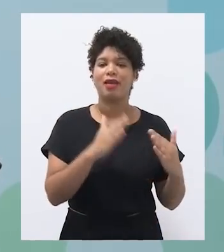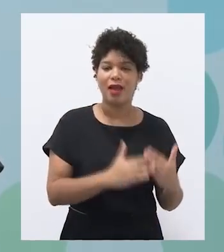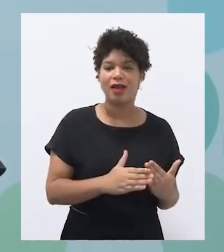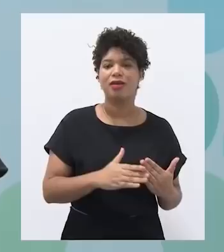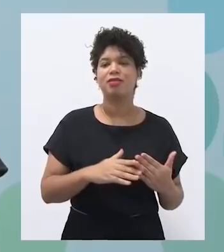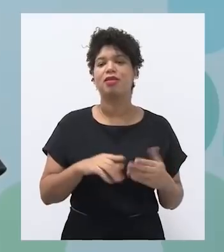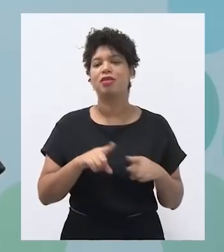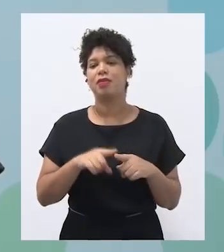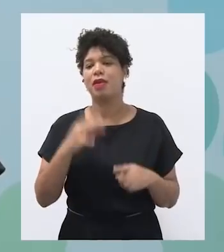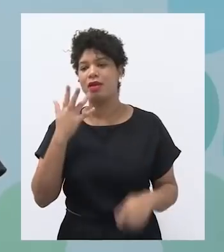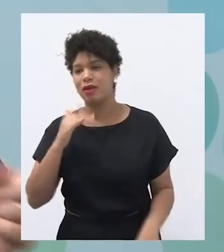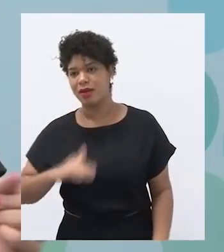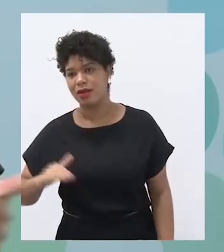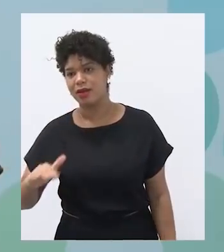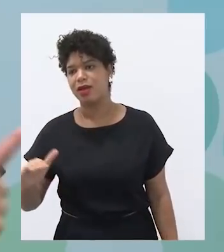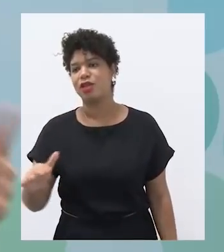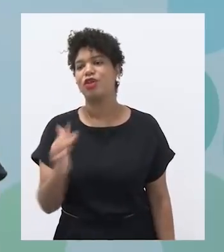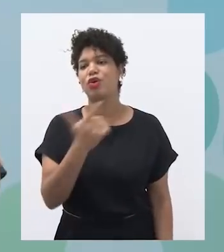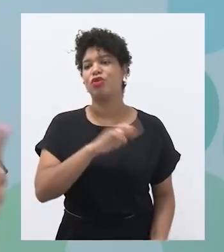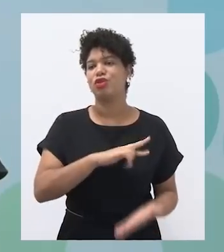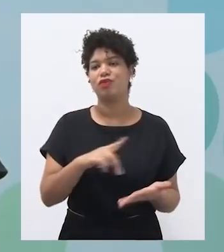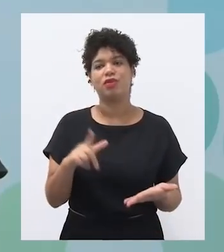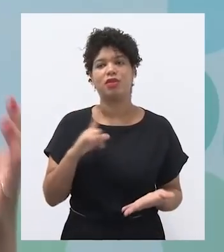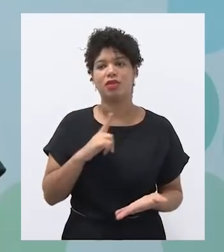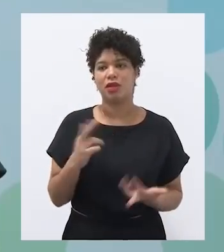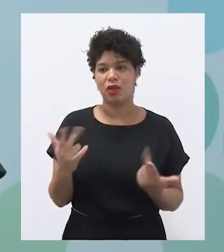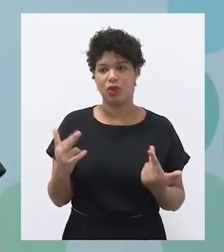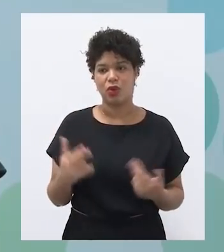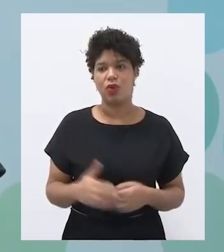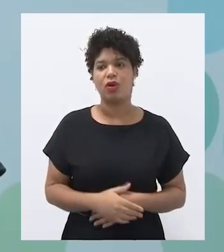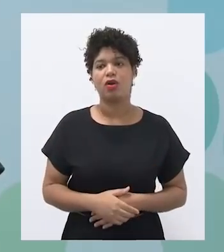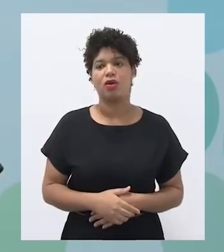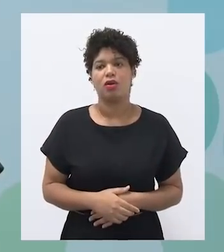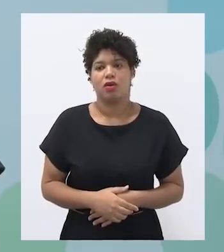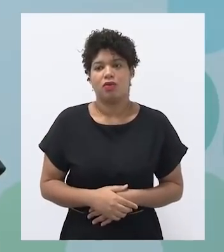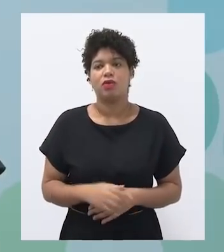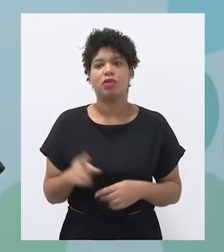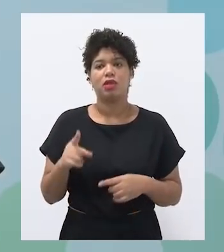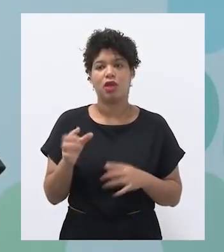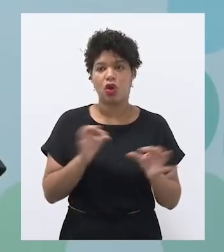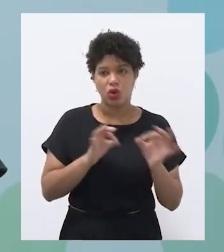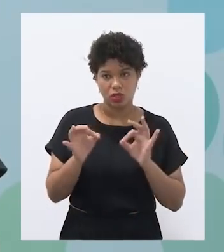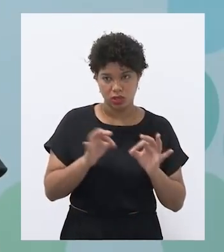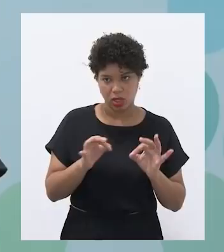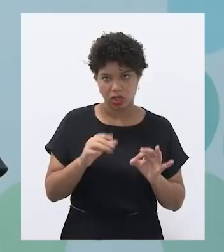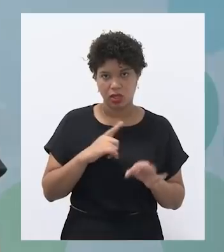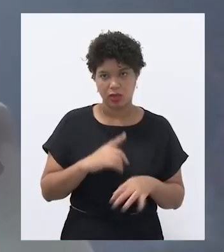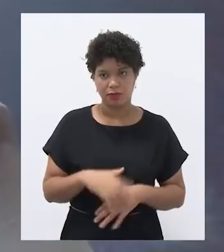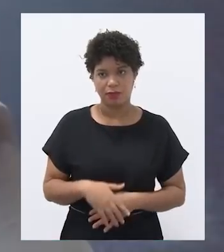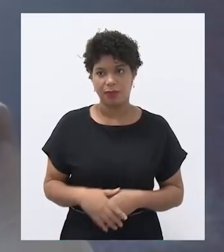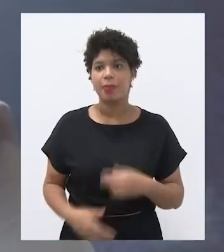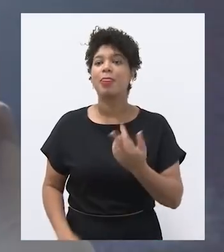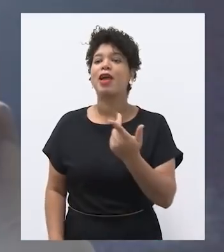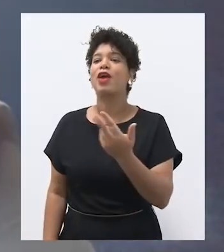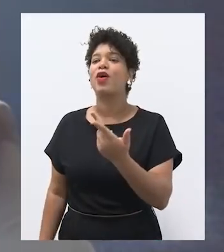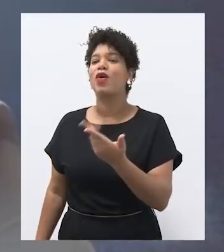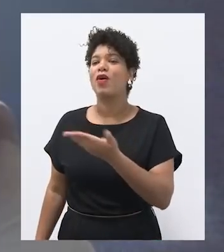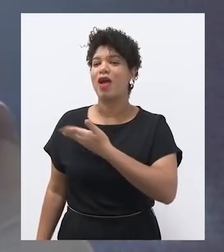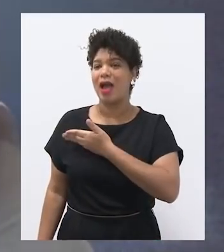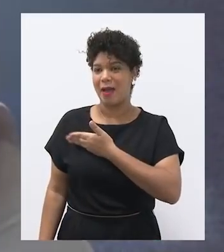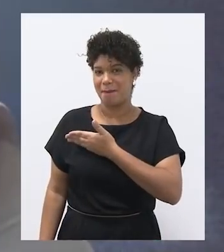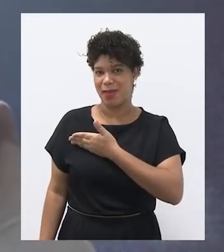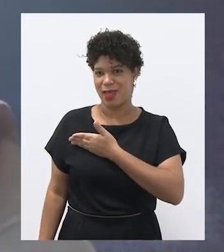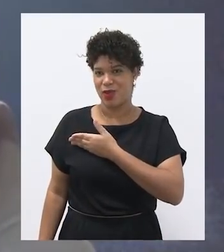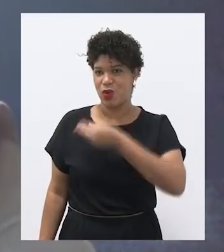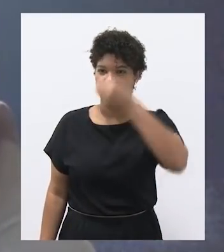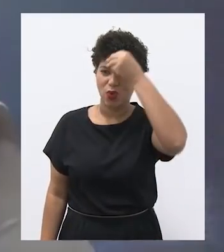criança, você tem as outras coisas, né? Então, como fazer um essa amigo associação... batizou, Ana, Oi? Como um amigo batizou,